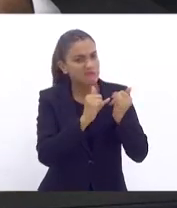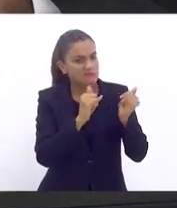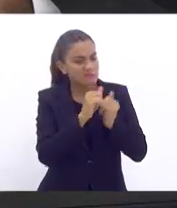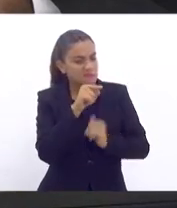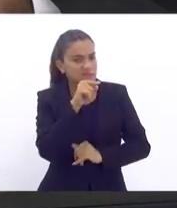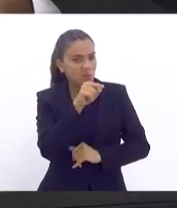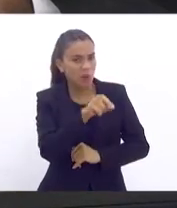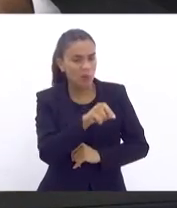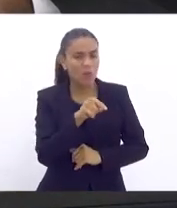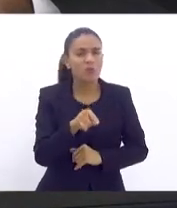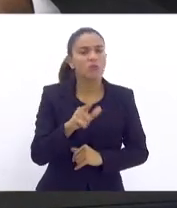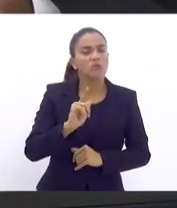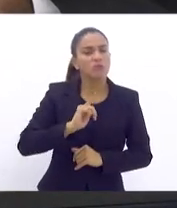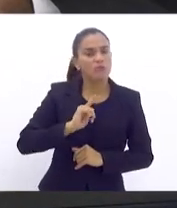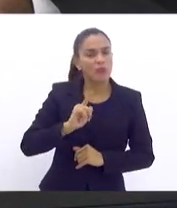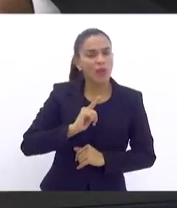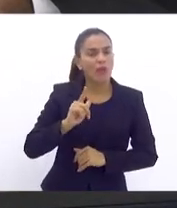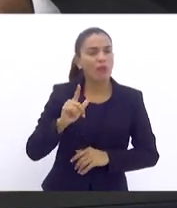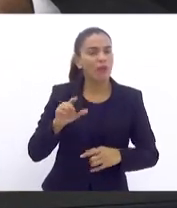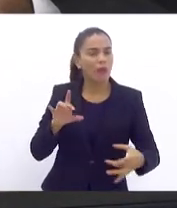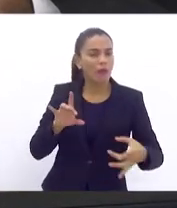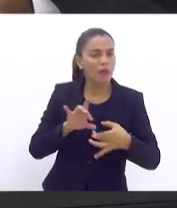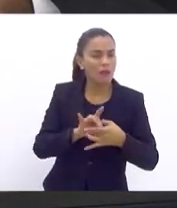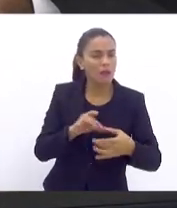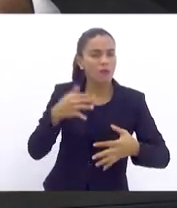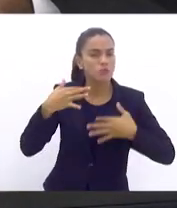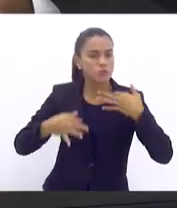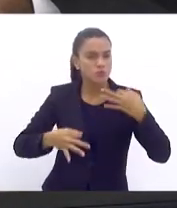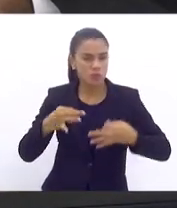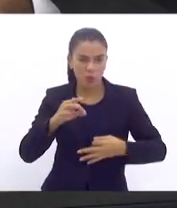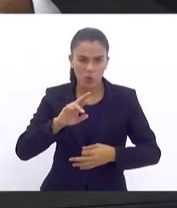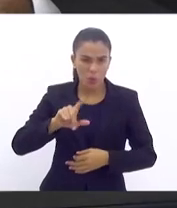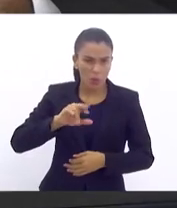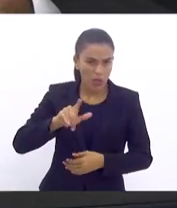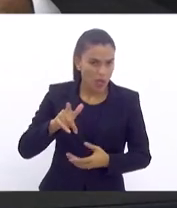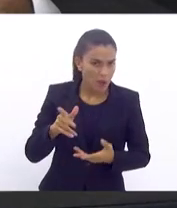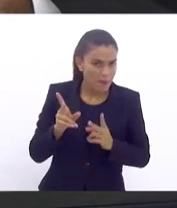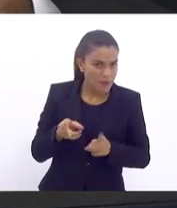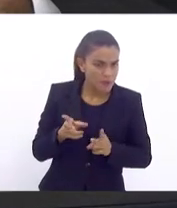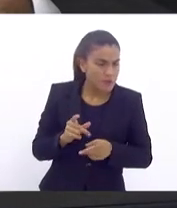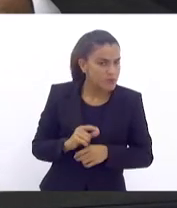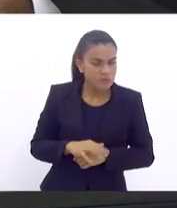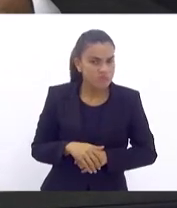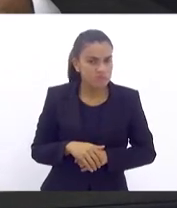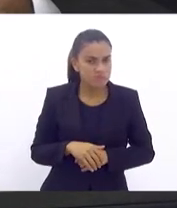que ter também alguma coisa que vê com o judiciário ou não é exatamente isso